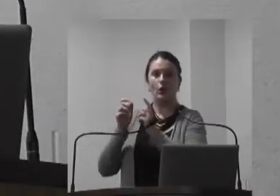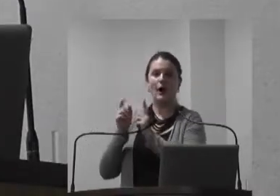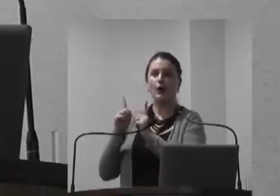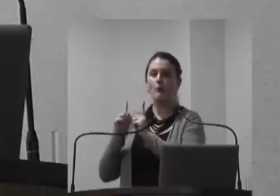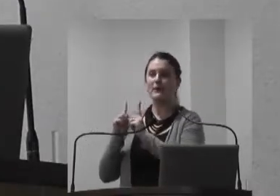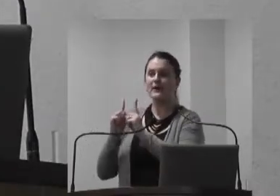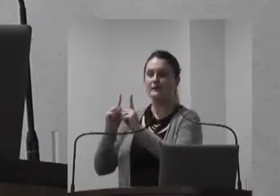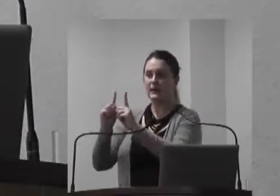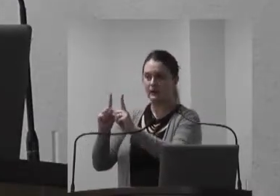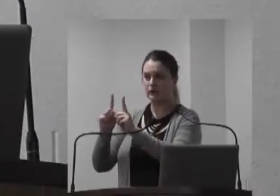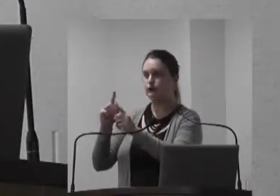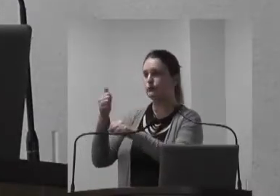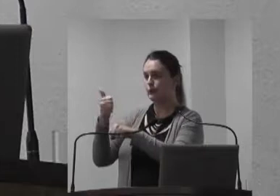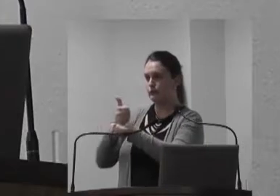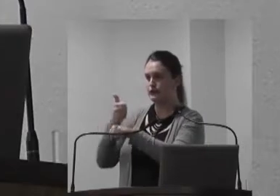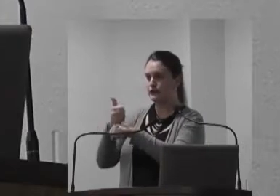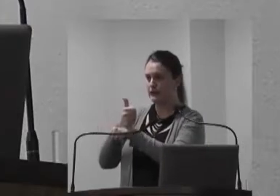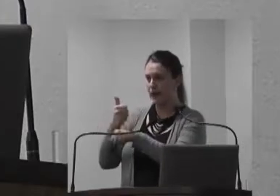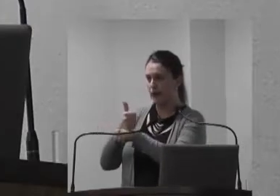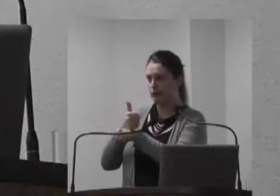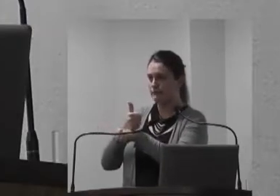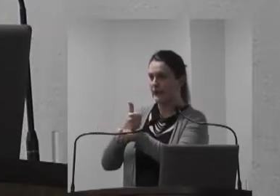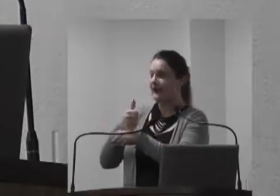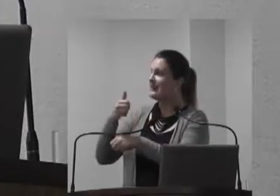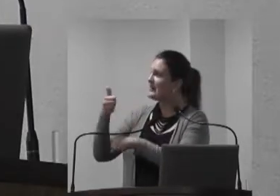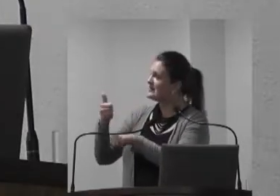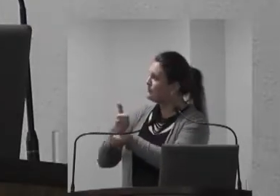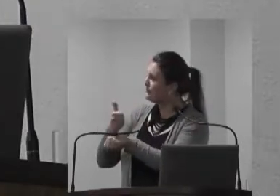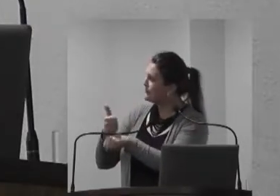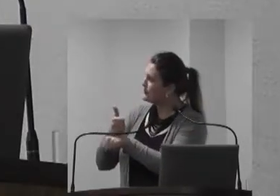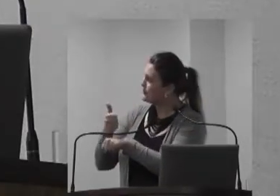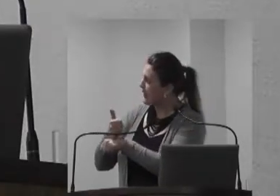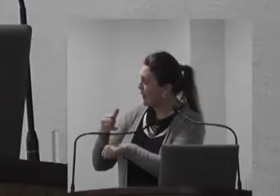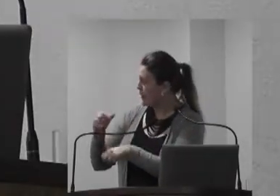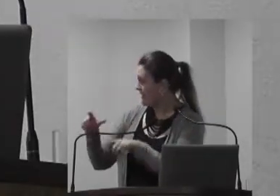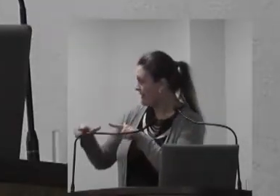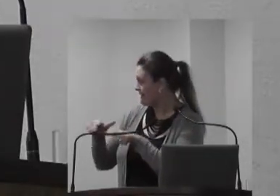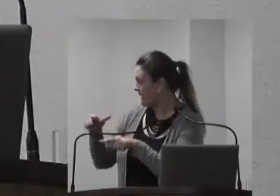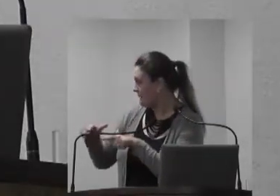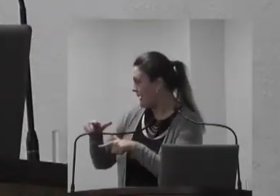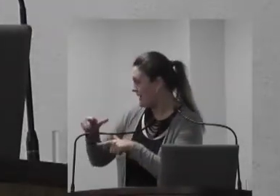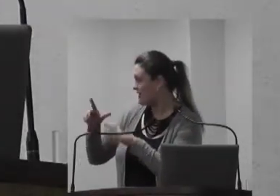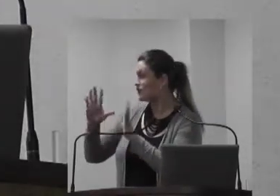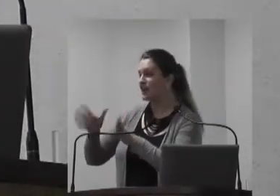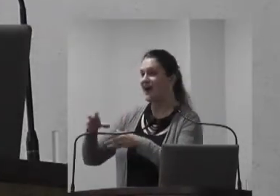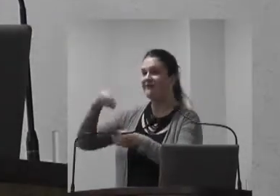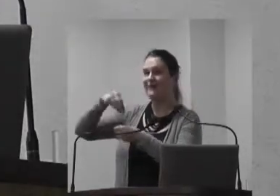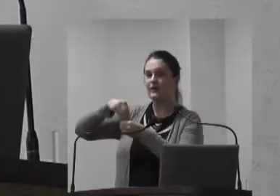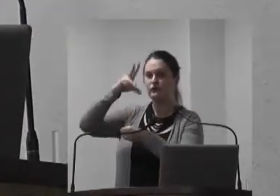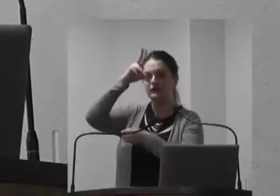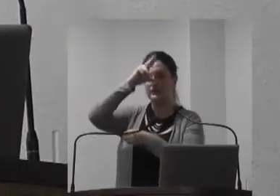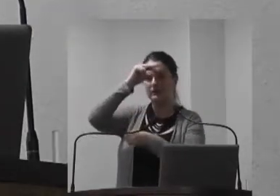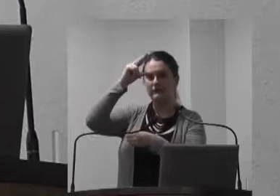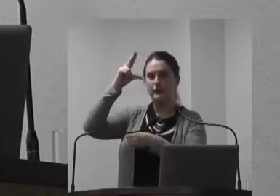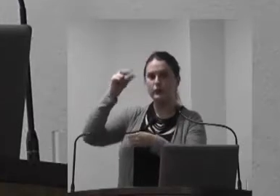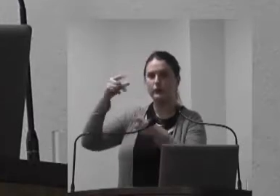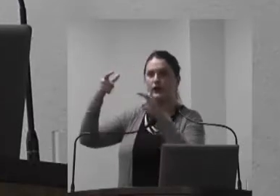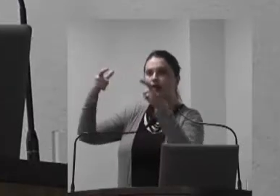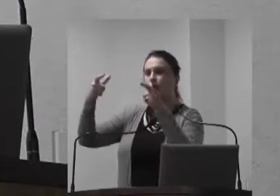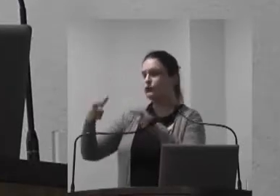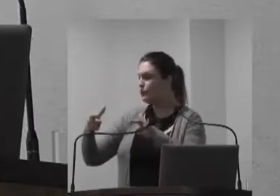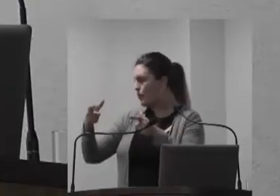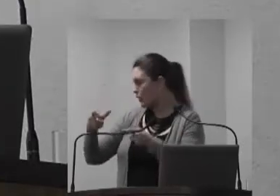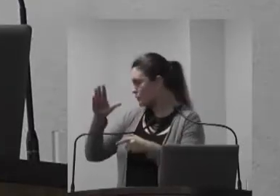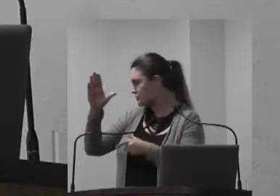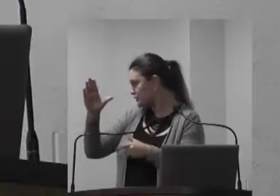solicita o acompanhamento de um profissional. E esse profissional, ele trabalha já dentro da